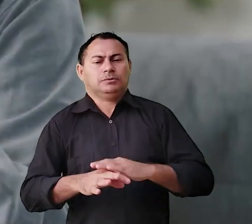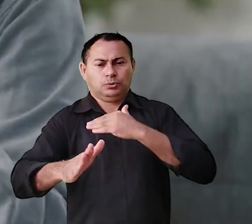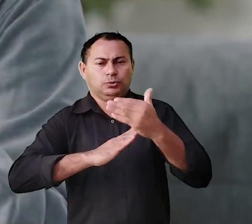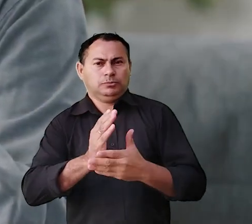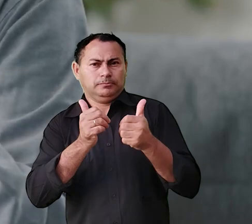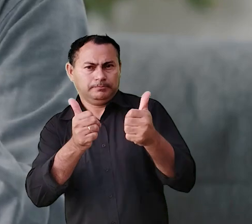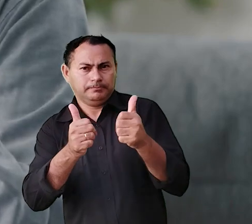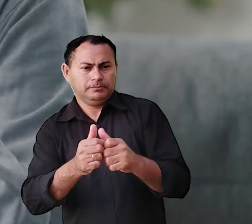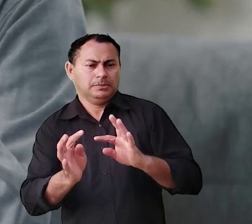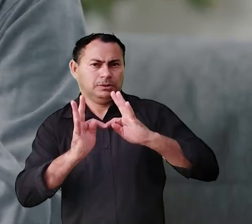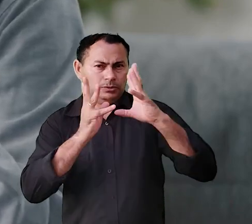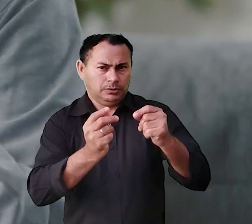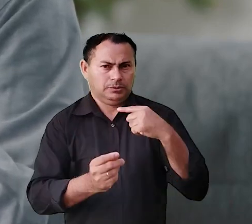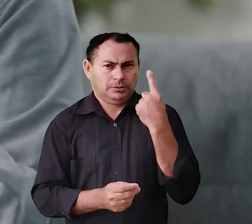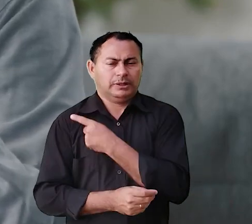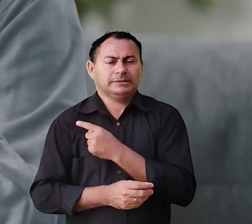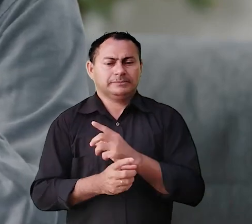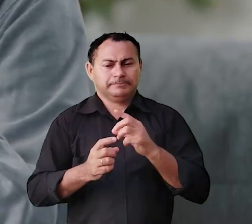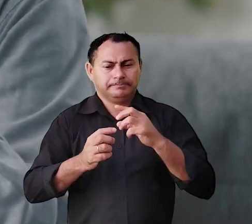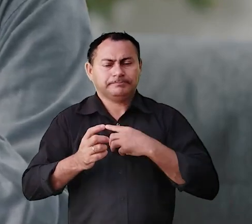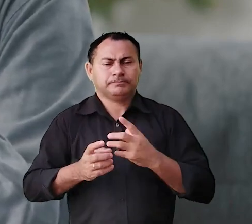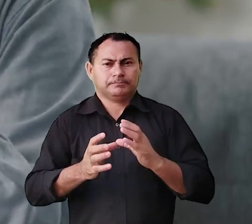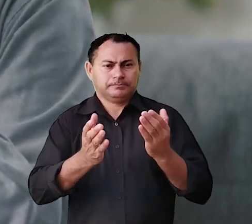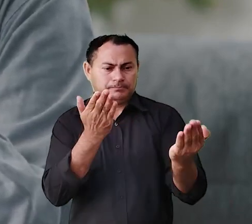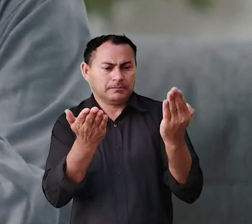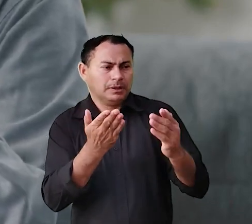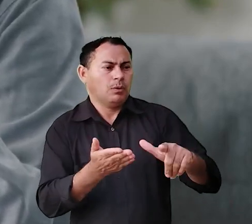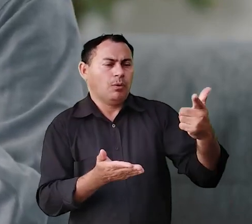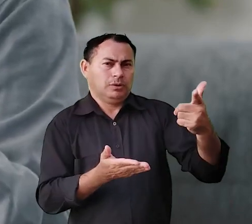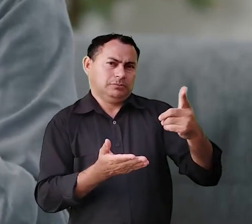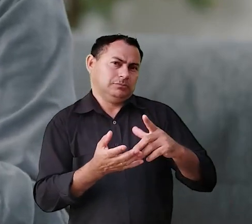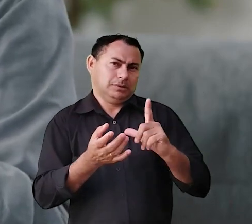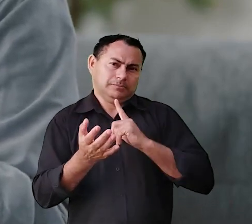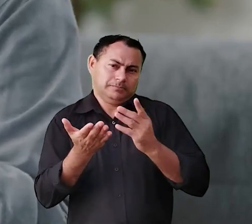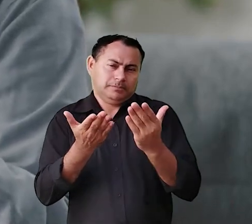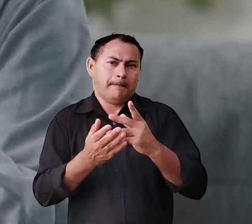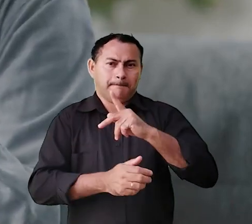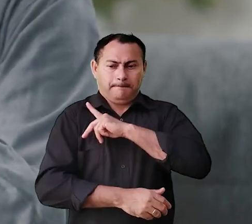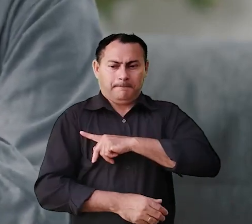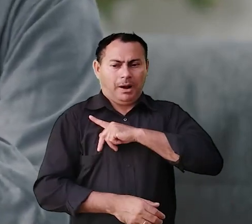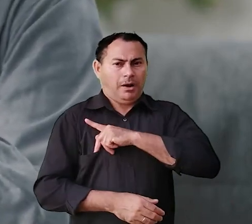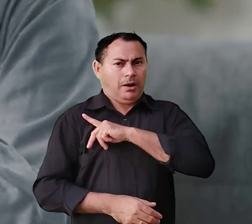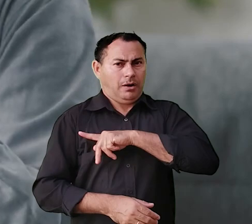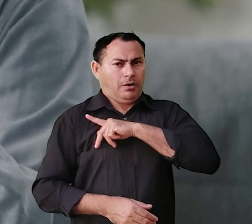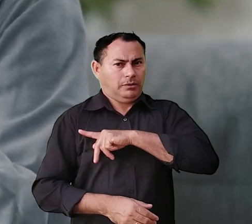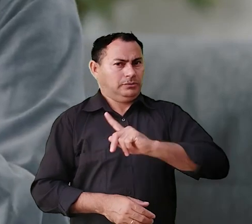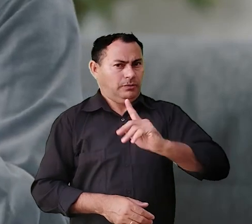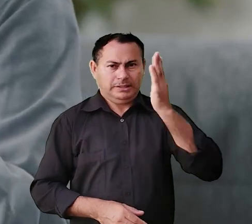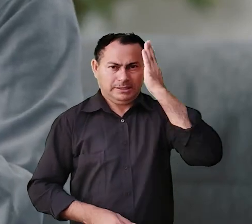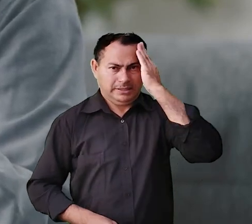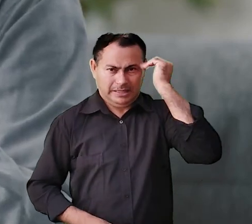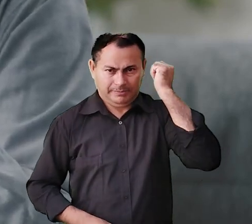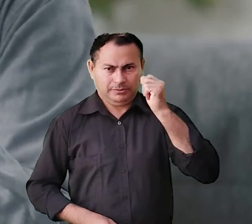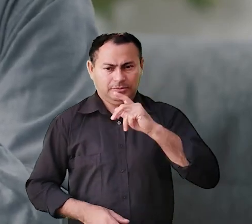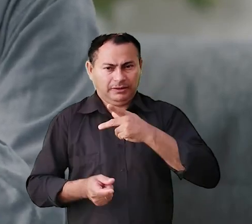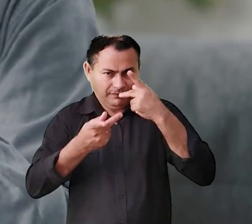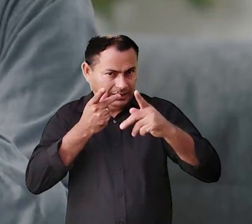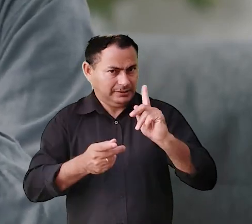sim estaria tudo bem. Todos nós temos a tendência de nos comparar com outros. Paulo diz que isso não é